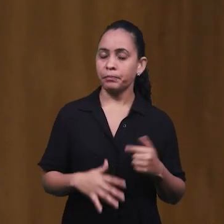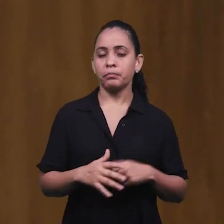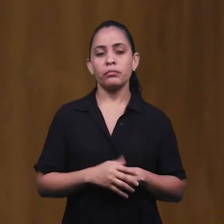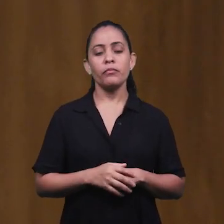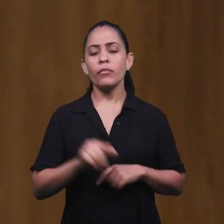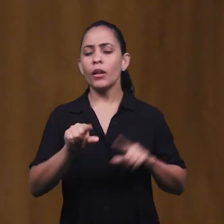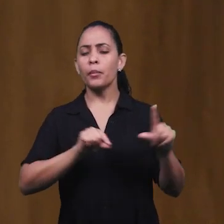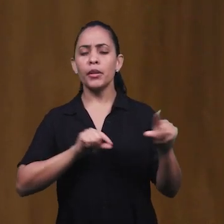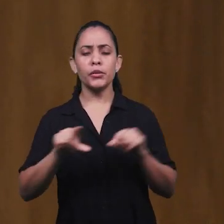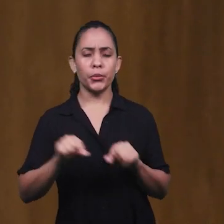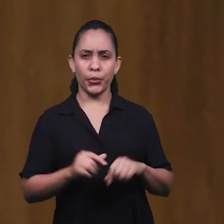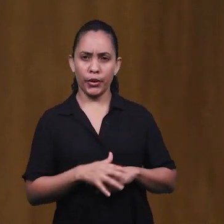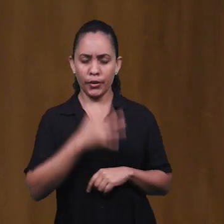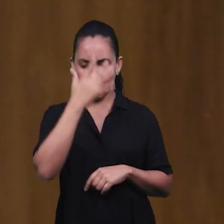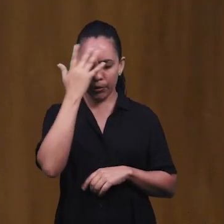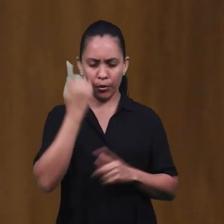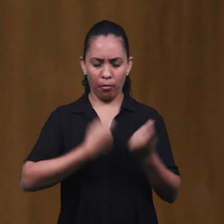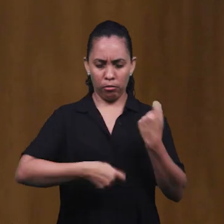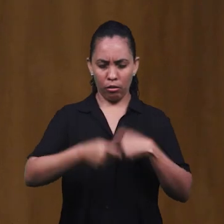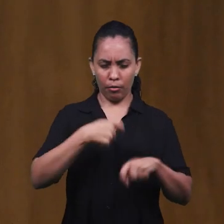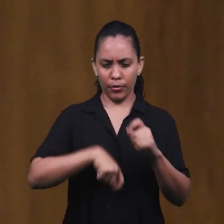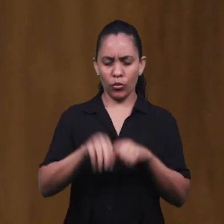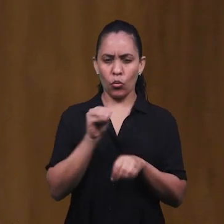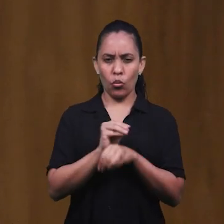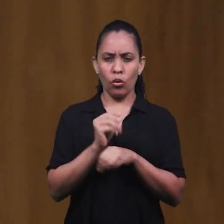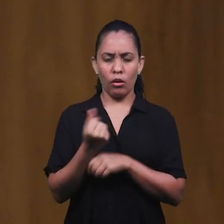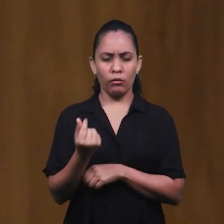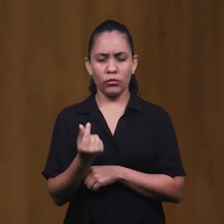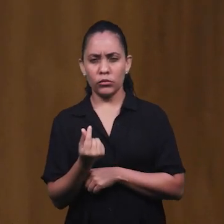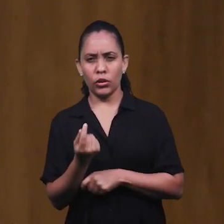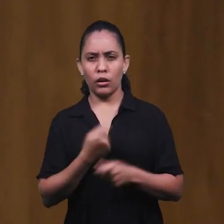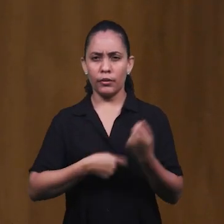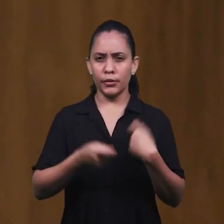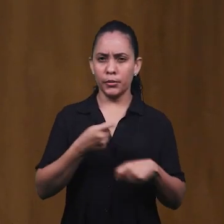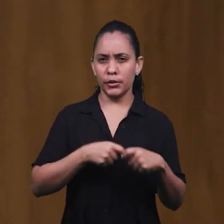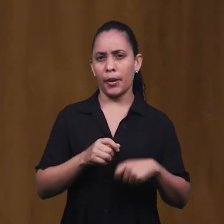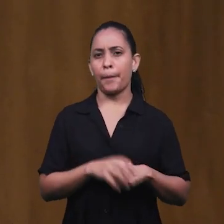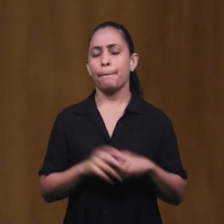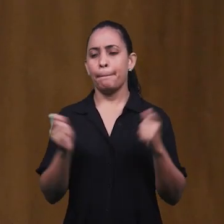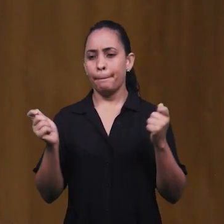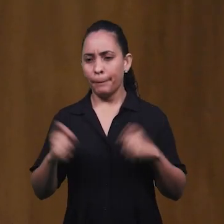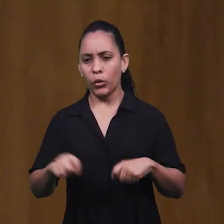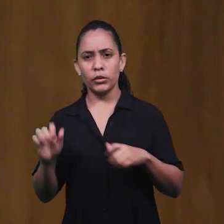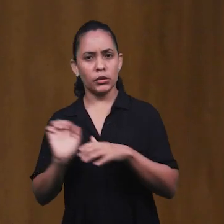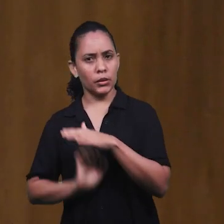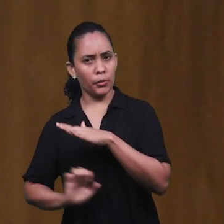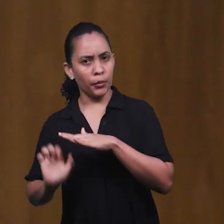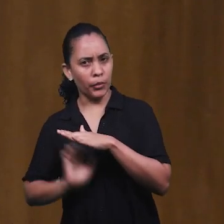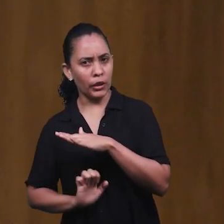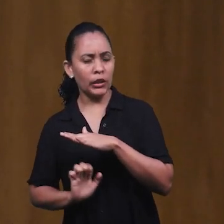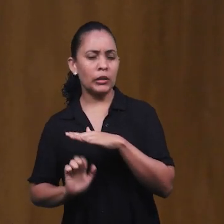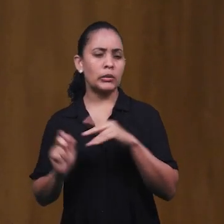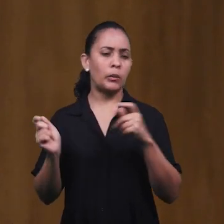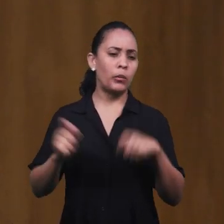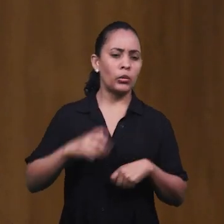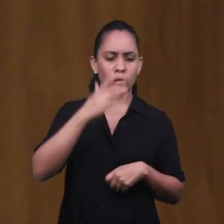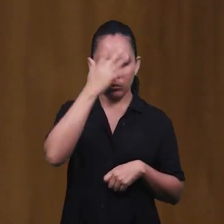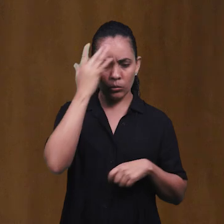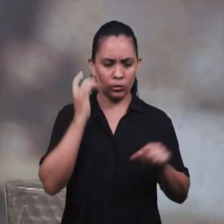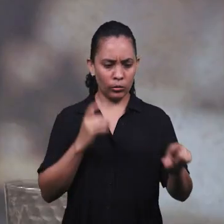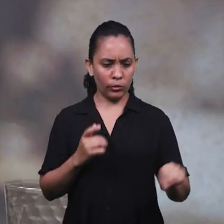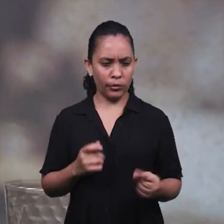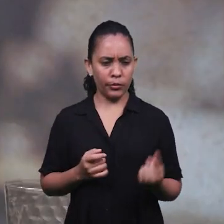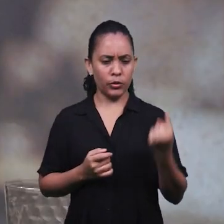do síndico, né? Geralmente o síndico pode ser um dos moradores ou também pode ser uma empresa, pode haver a figura do síndico